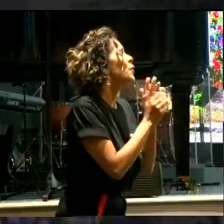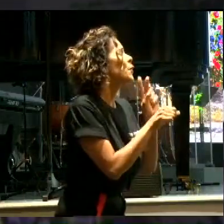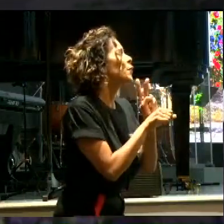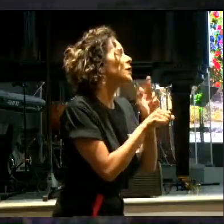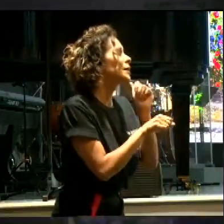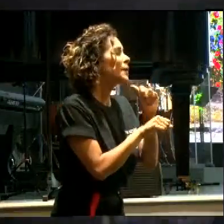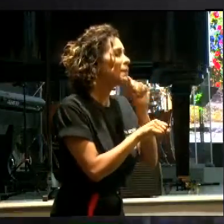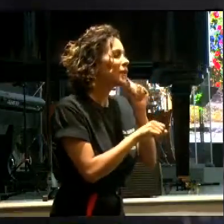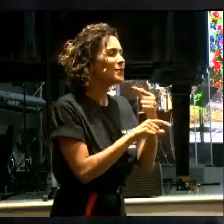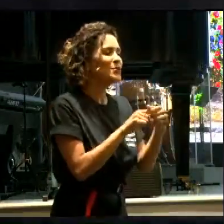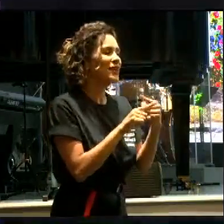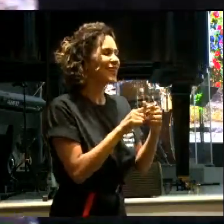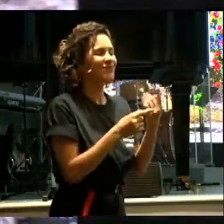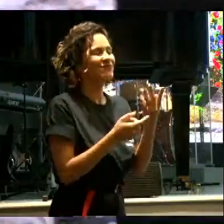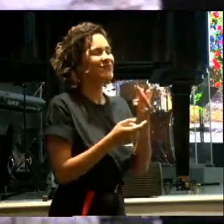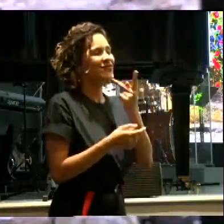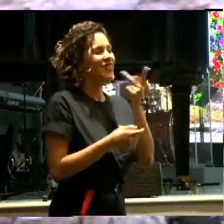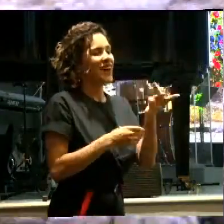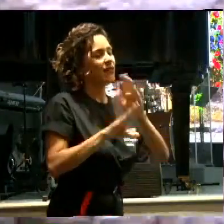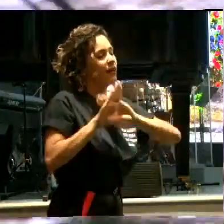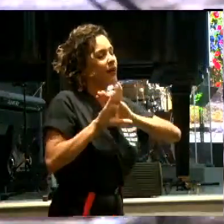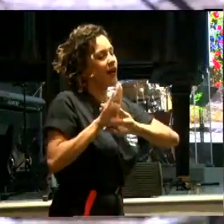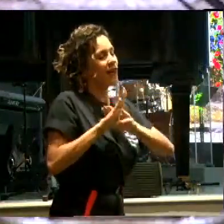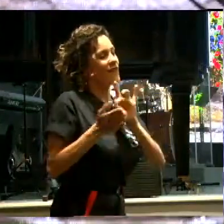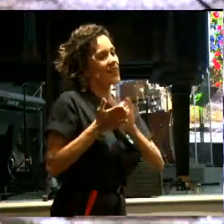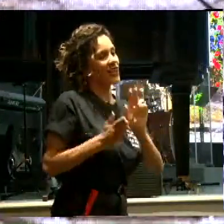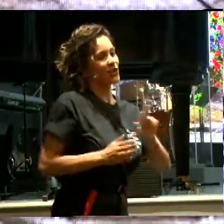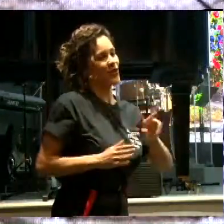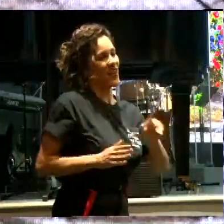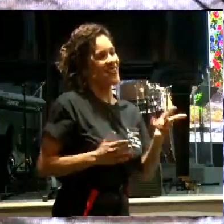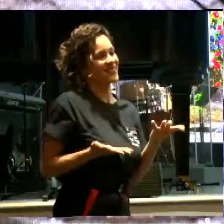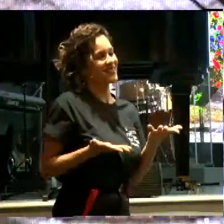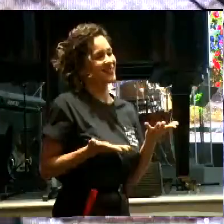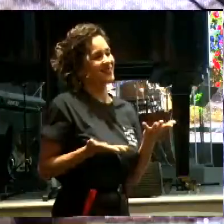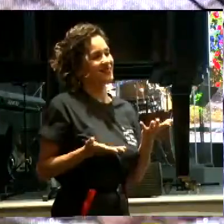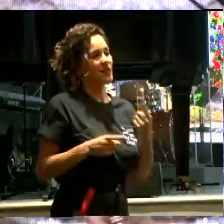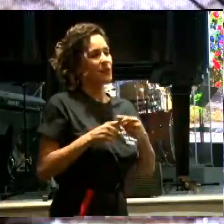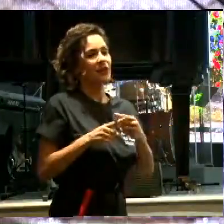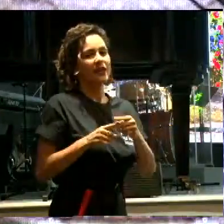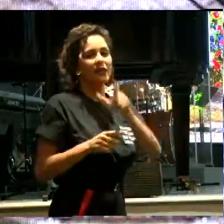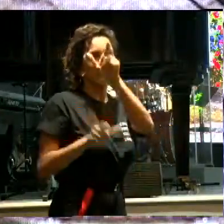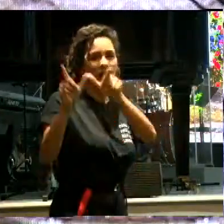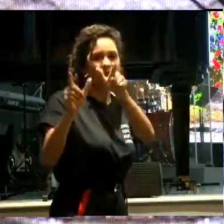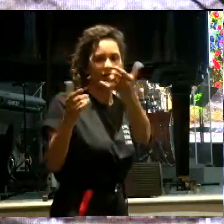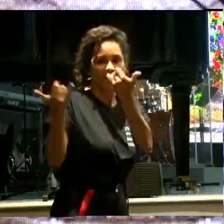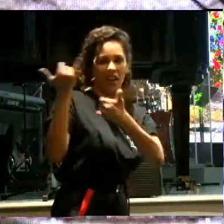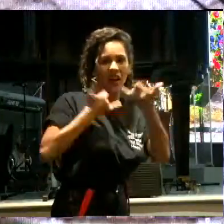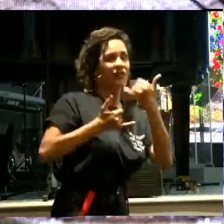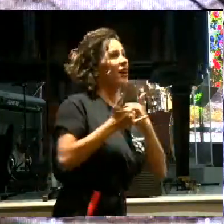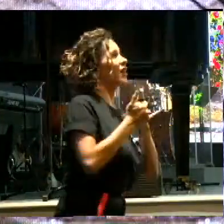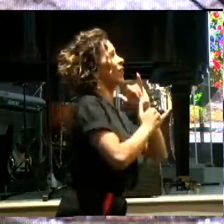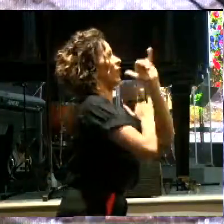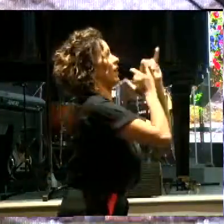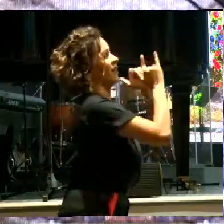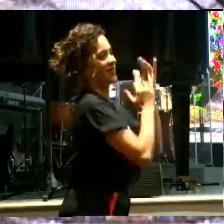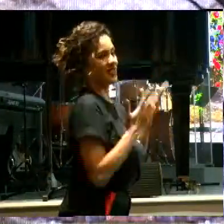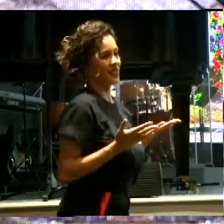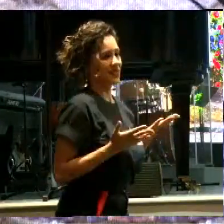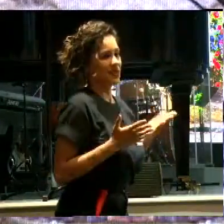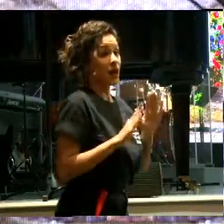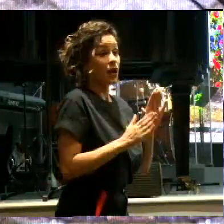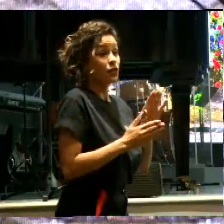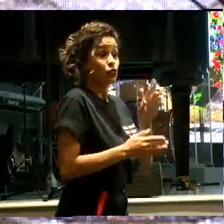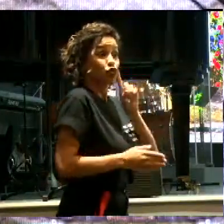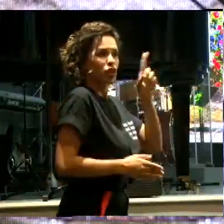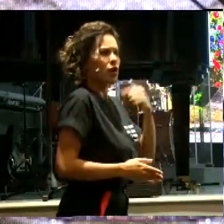só falava aquilo que as pessoas falavam comigo, o Senhor levou. Mas o dia que eu falei a